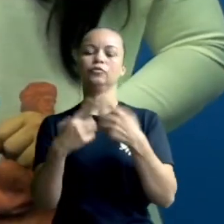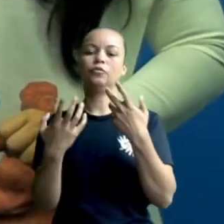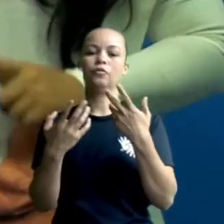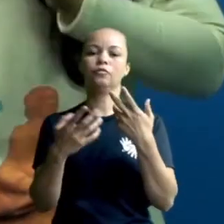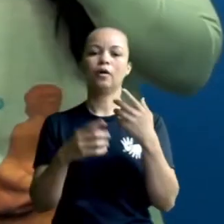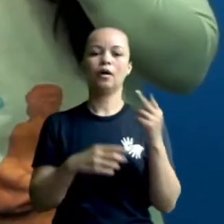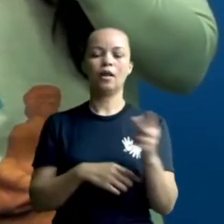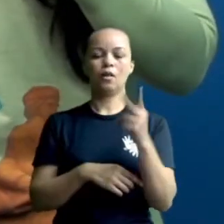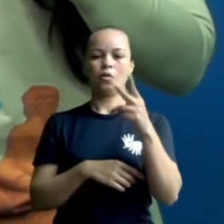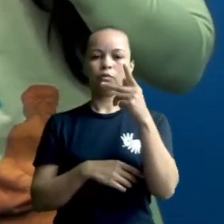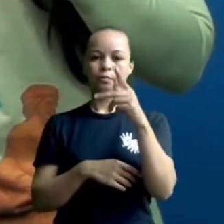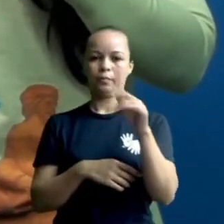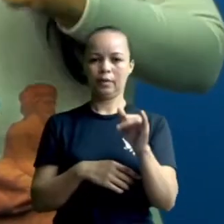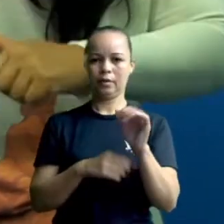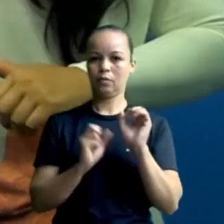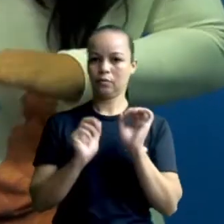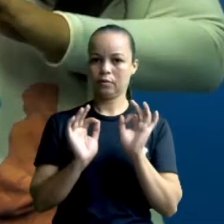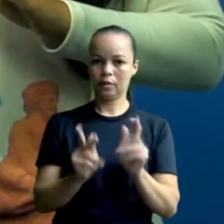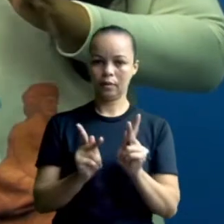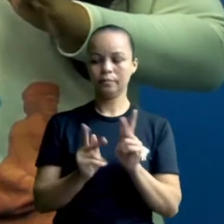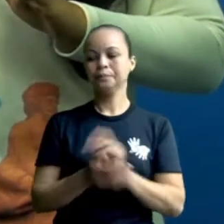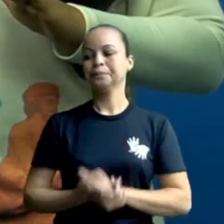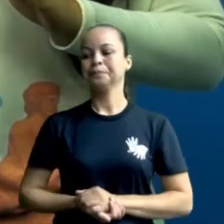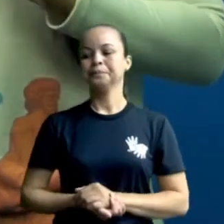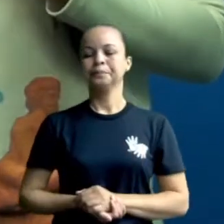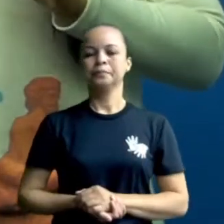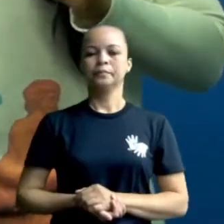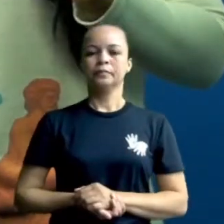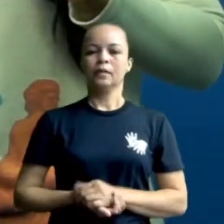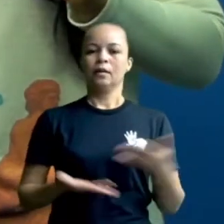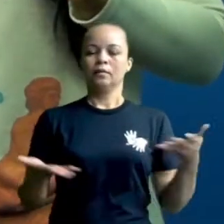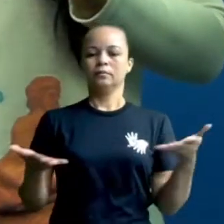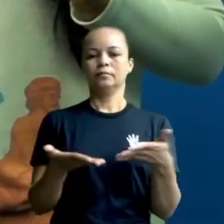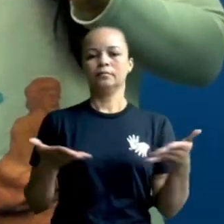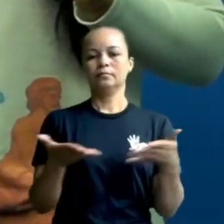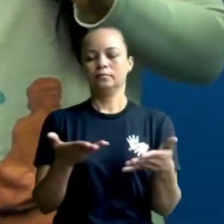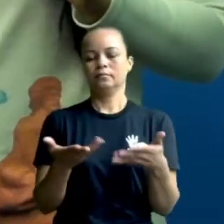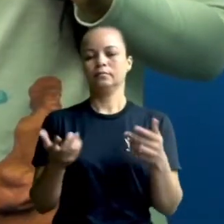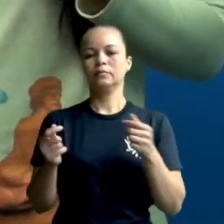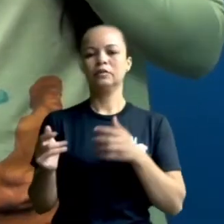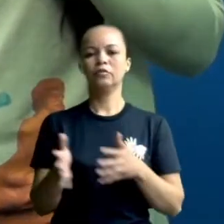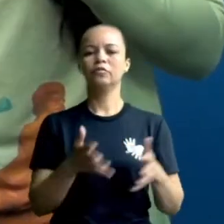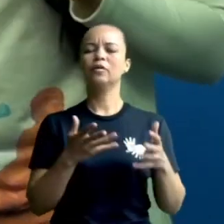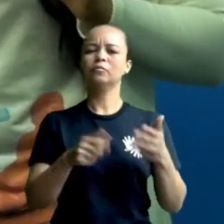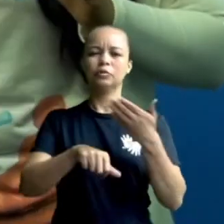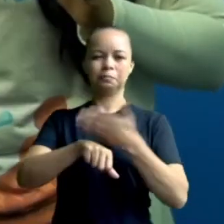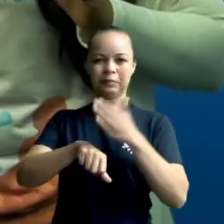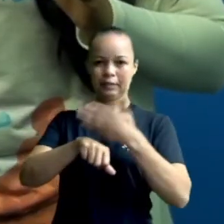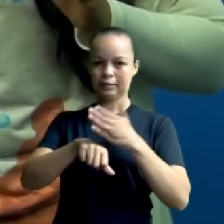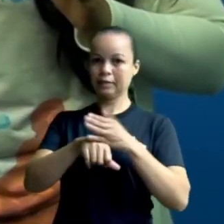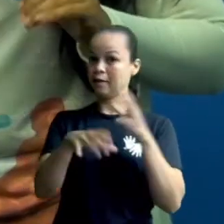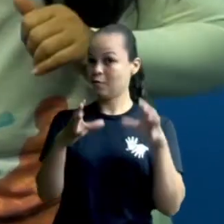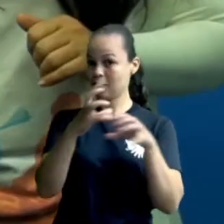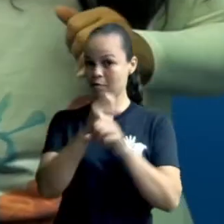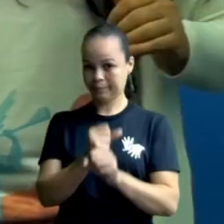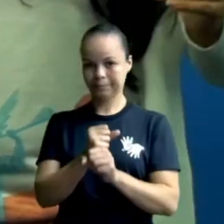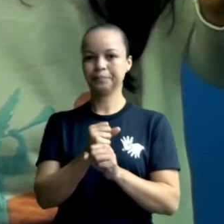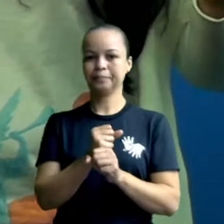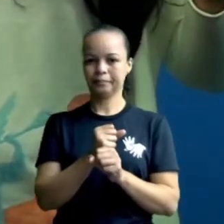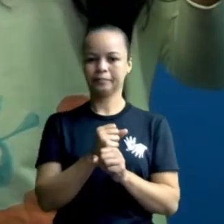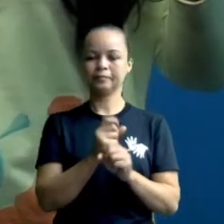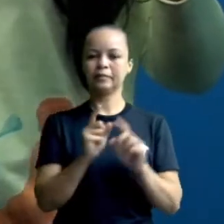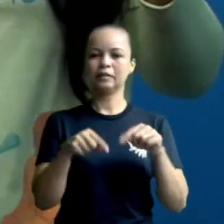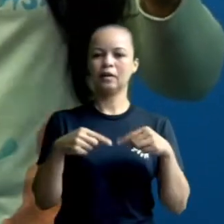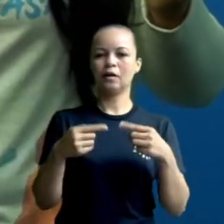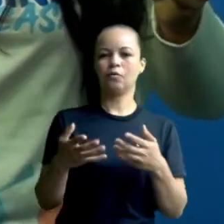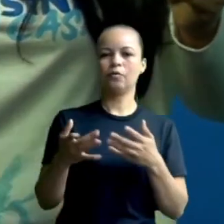tá certo? Ok? Então, agora, vamos para uma prática de cálculos? Ao